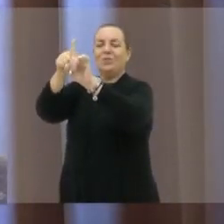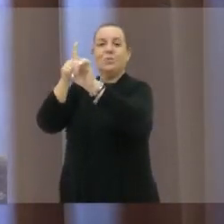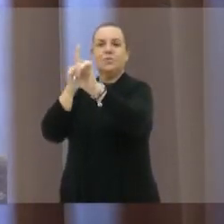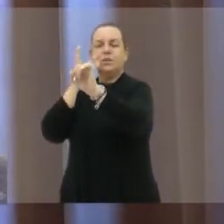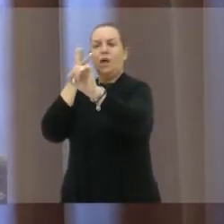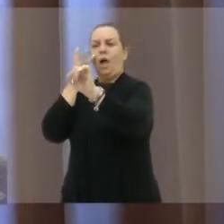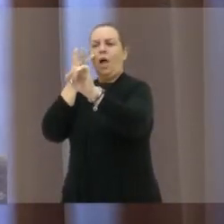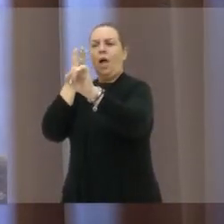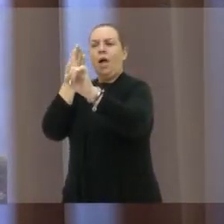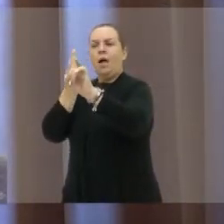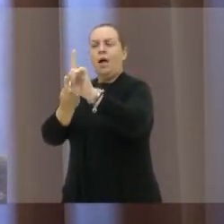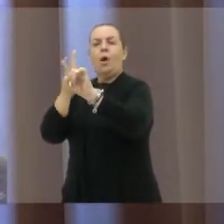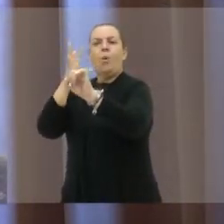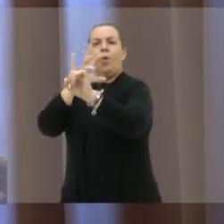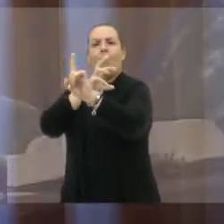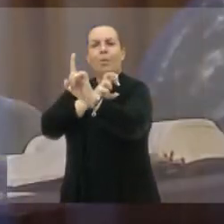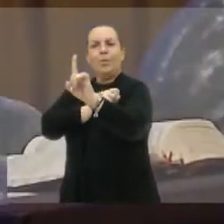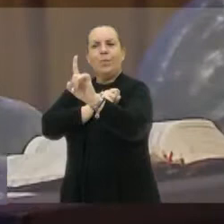o amor